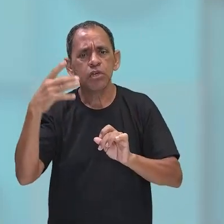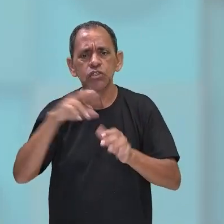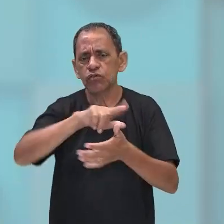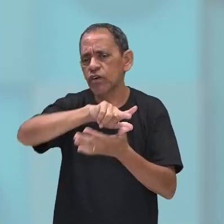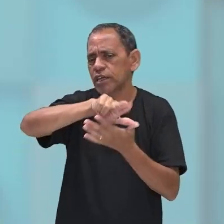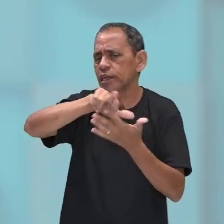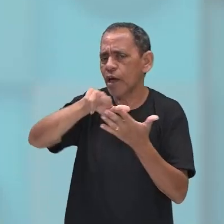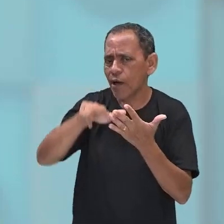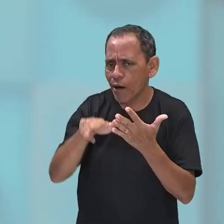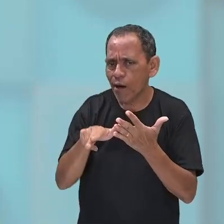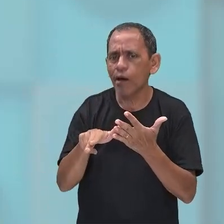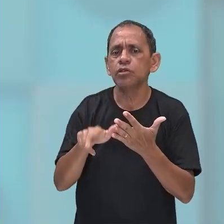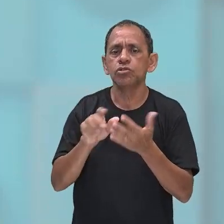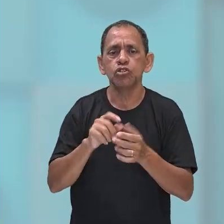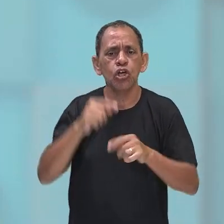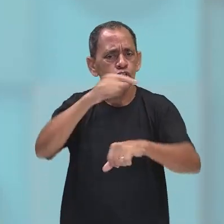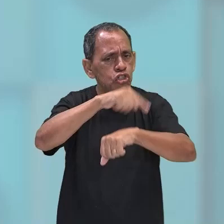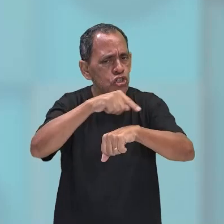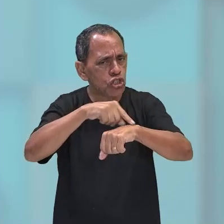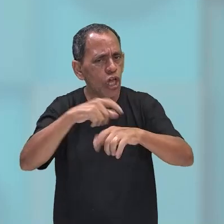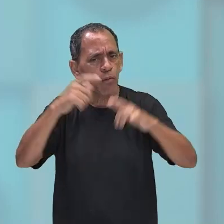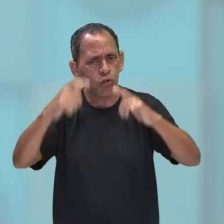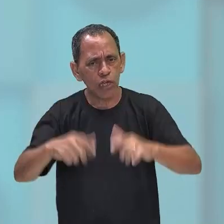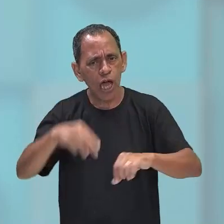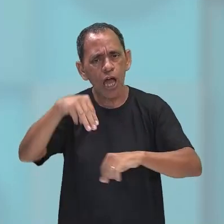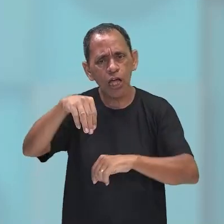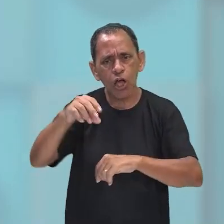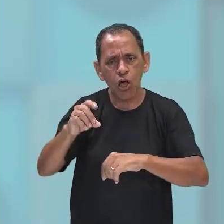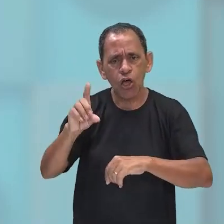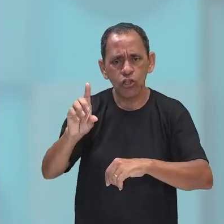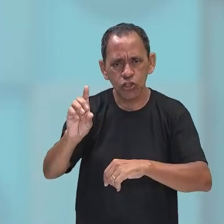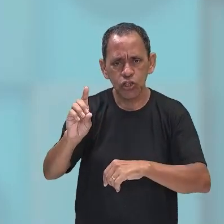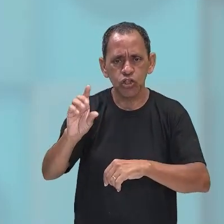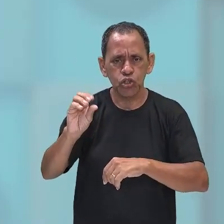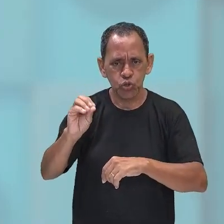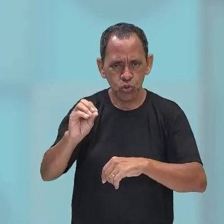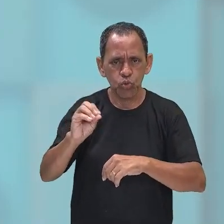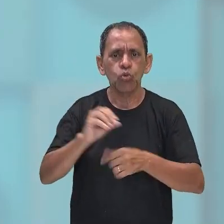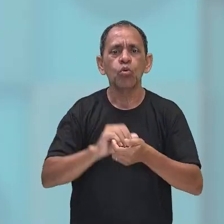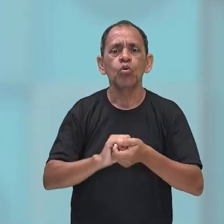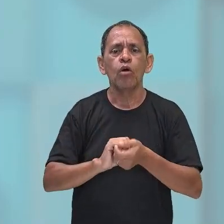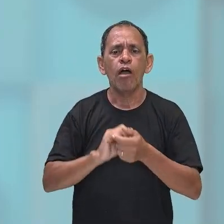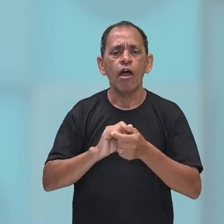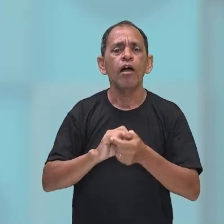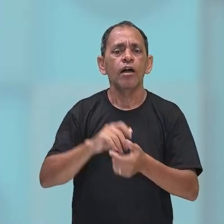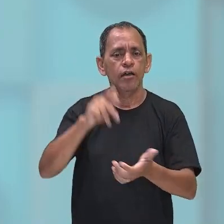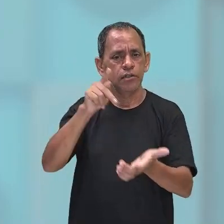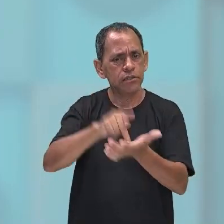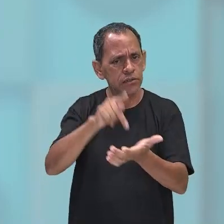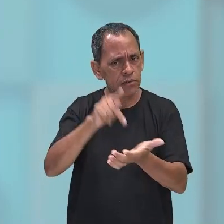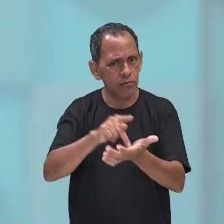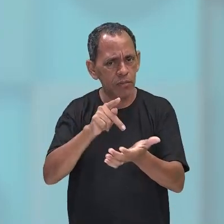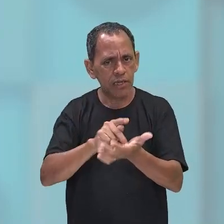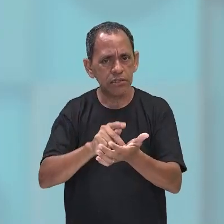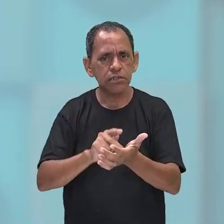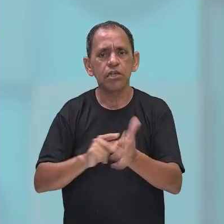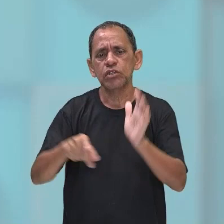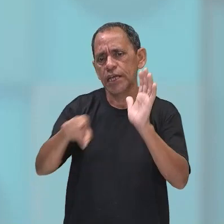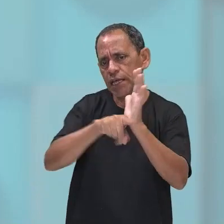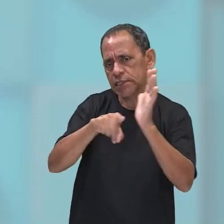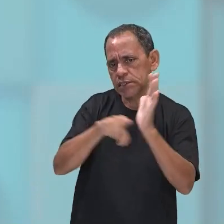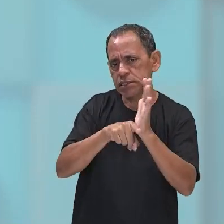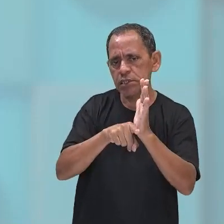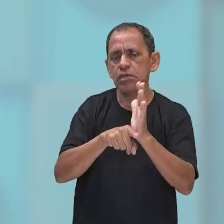ideias diversas, tempo, lugar, modo, negação, afirmação, ok? Nós vamos ter essas ideias aí relacionadas